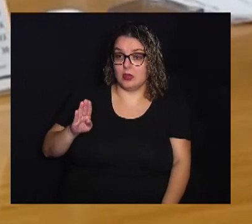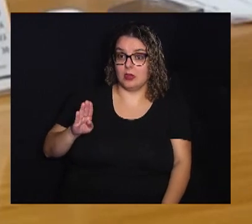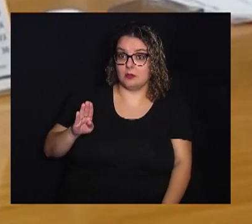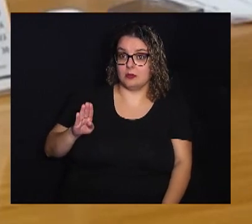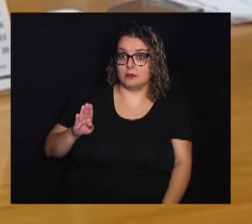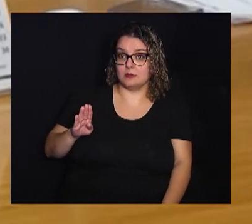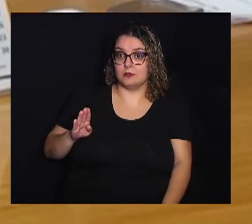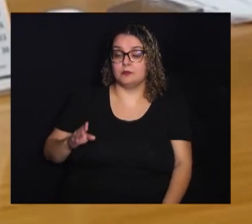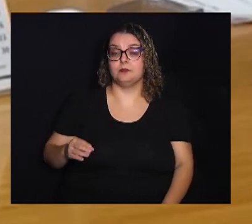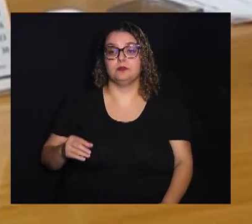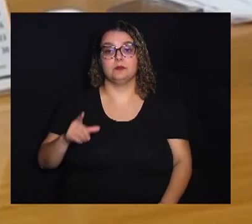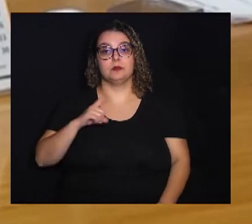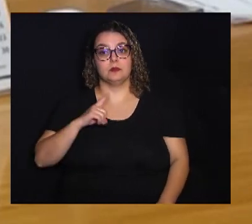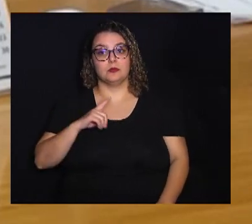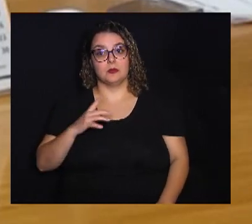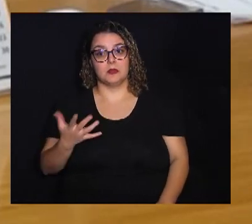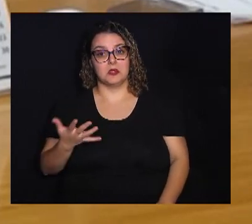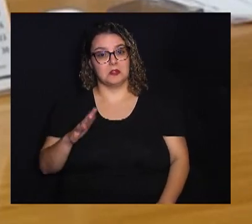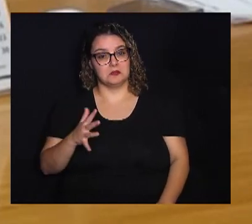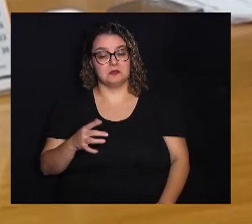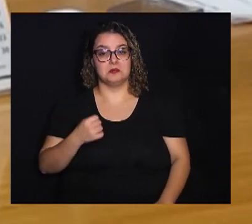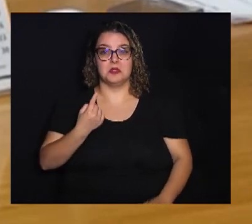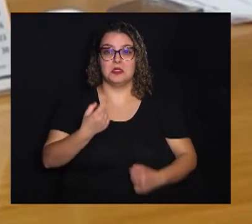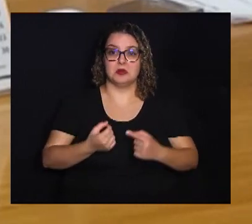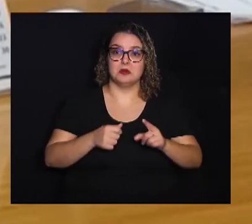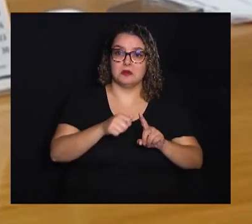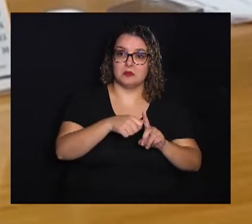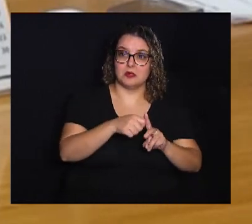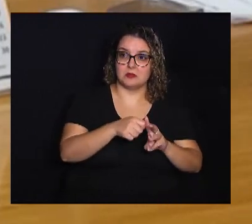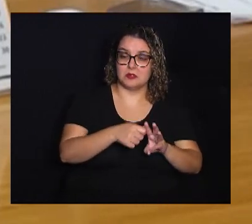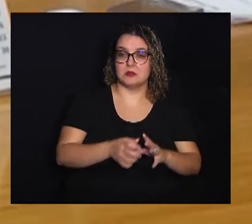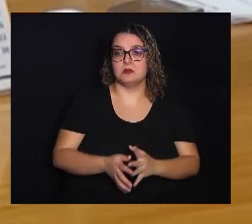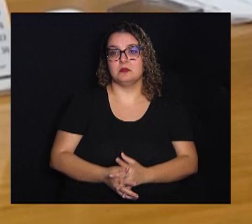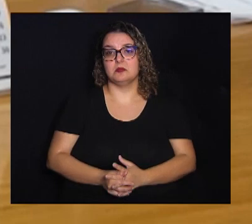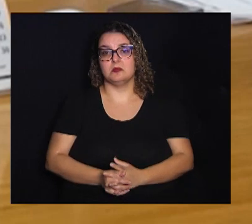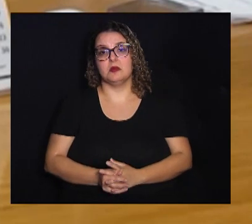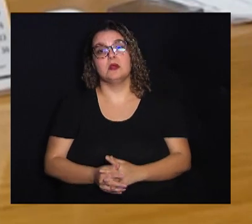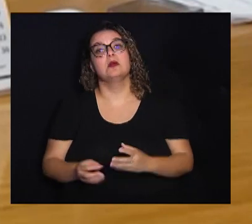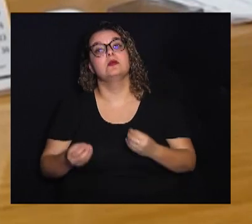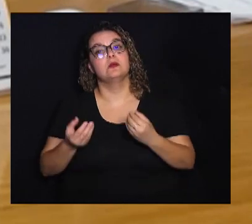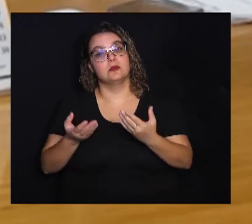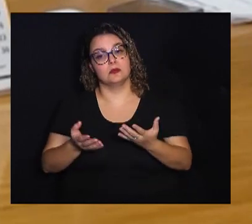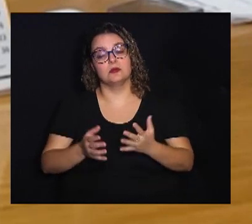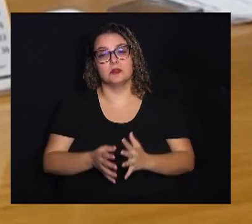deverá, dentro de alguns meses, ofertar